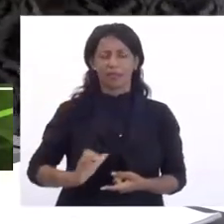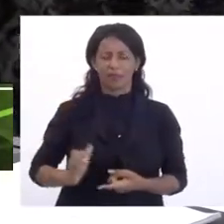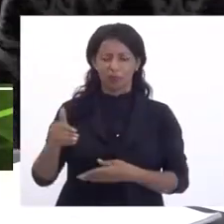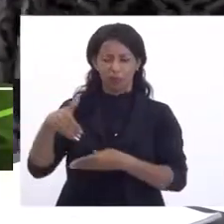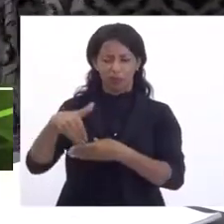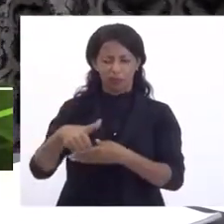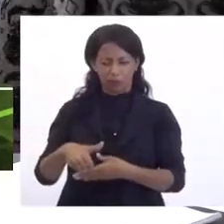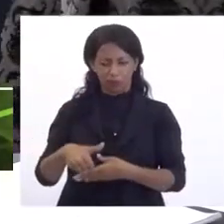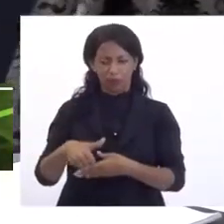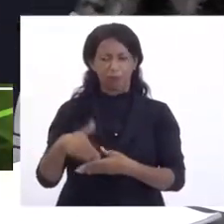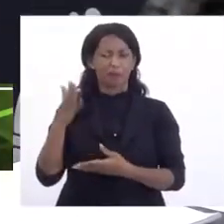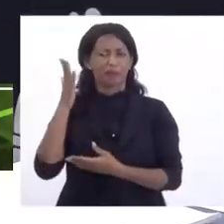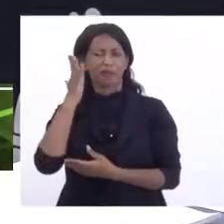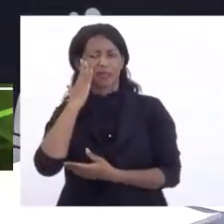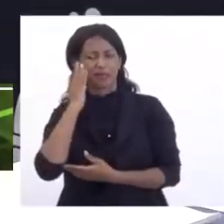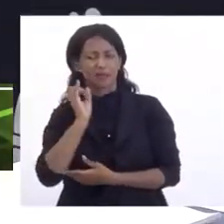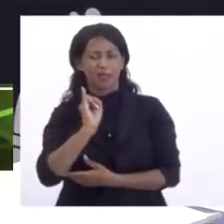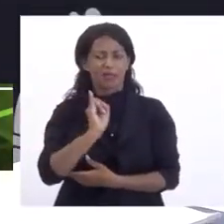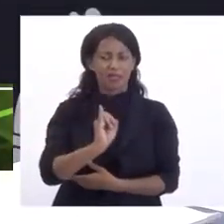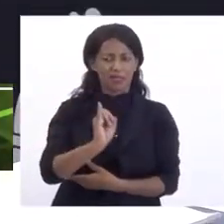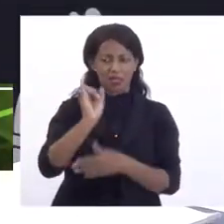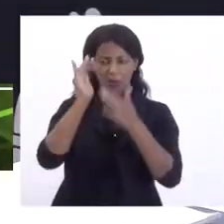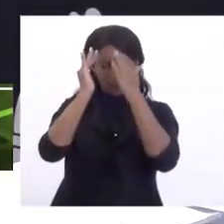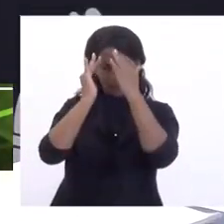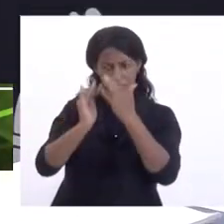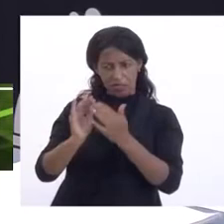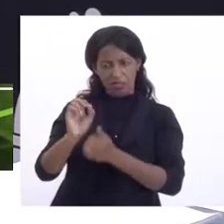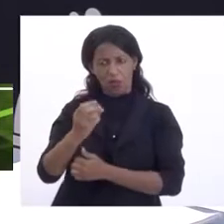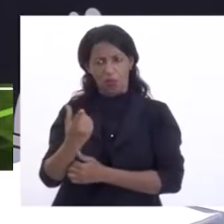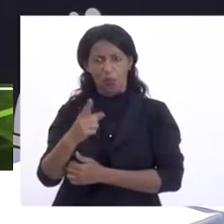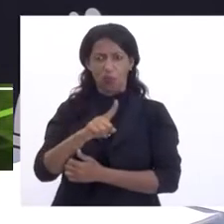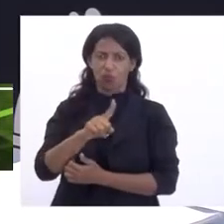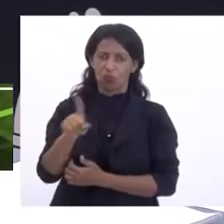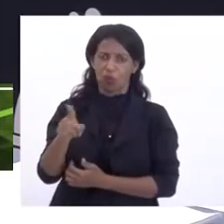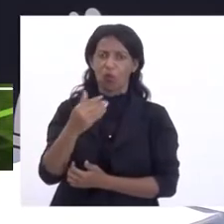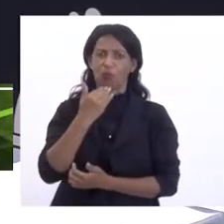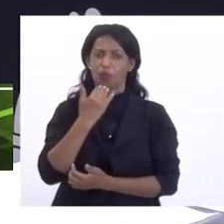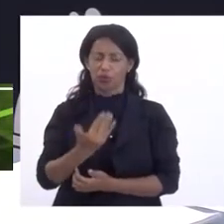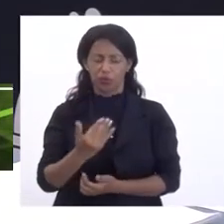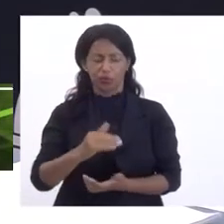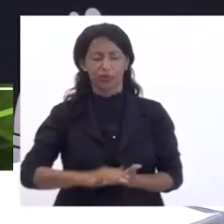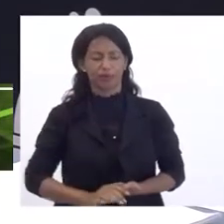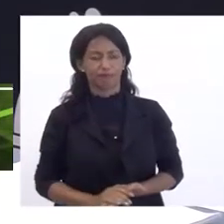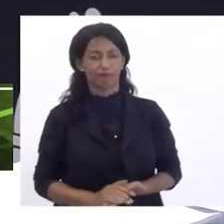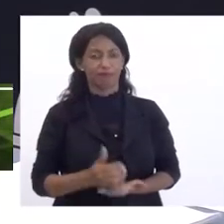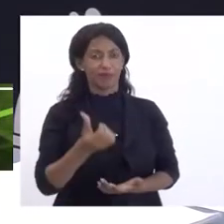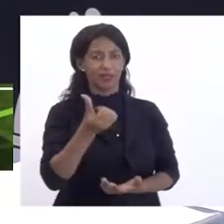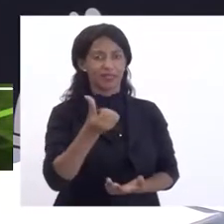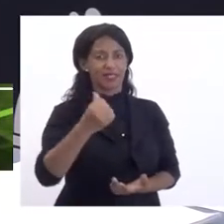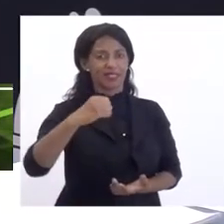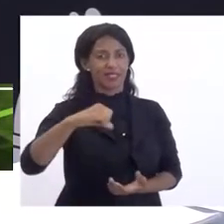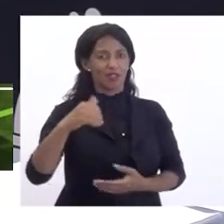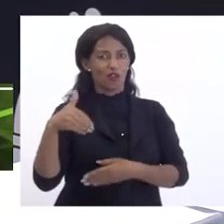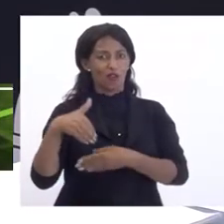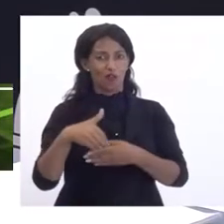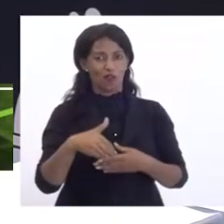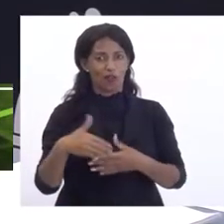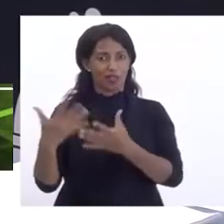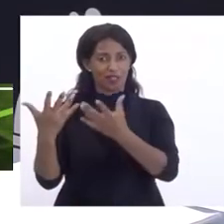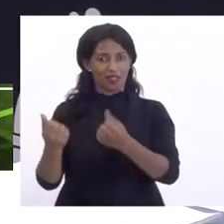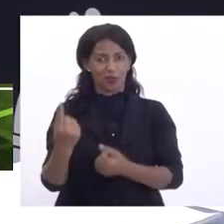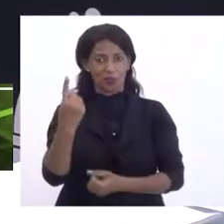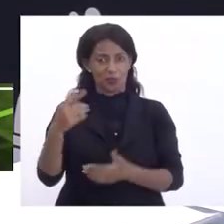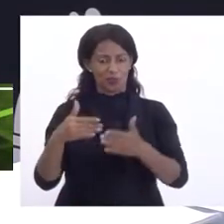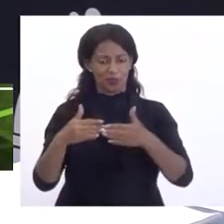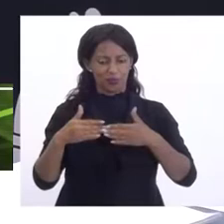votação para saber se devia acatar ou não o pedido. Foi 69 votos a favor e uma